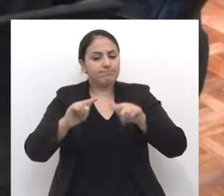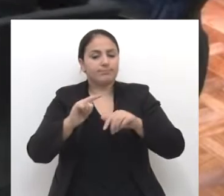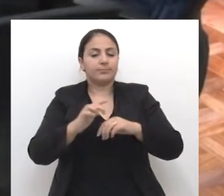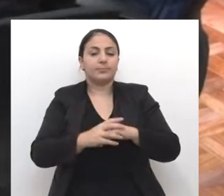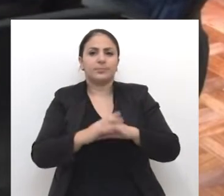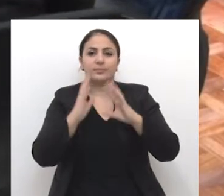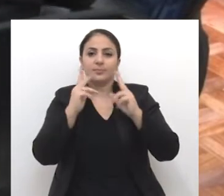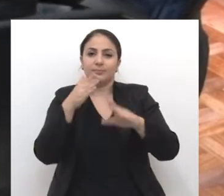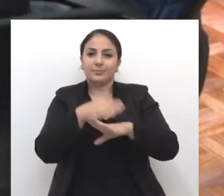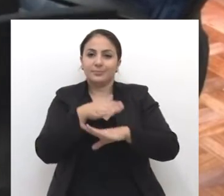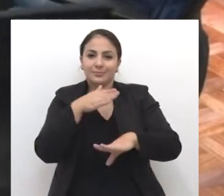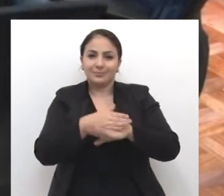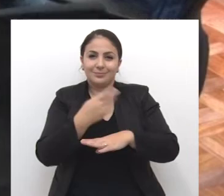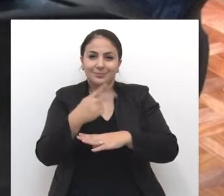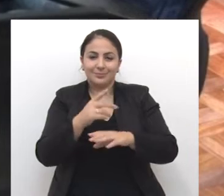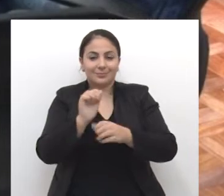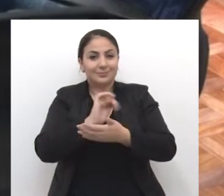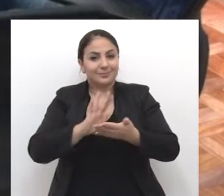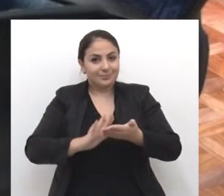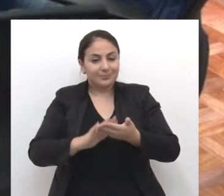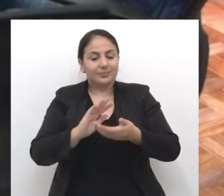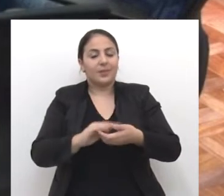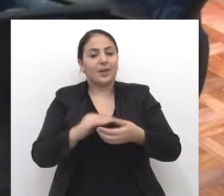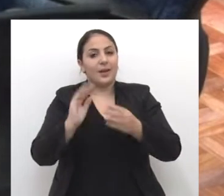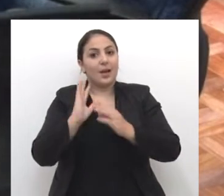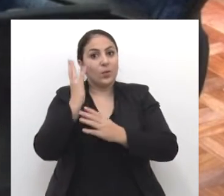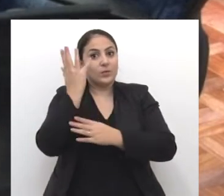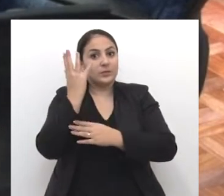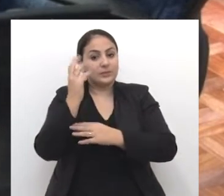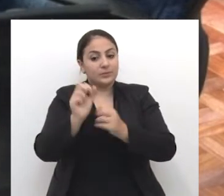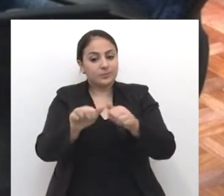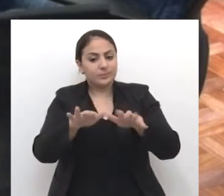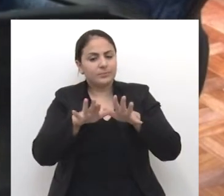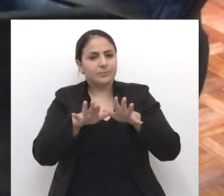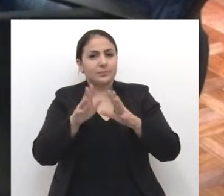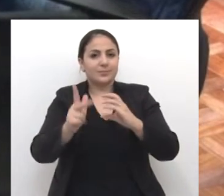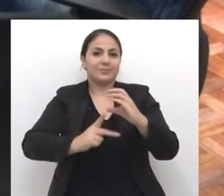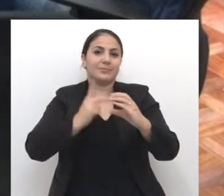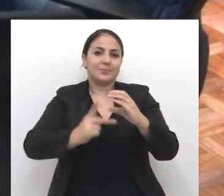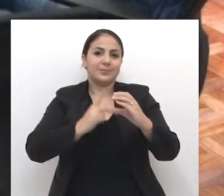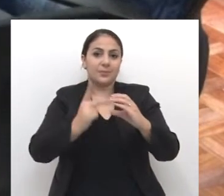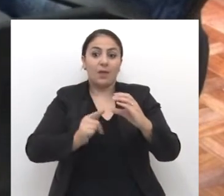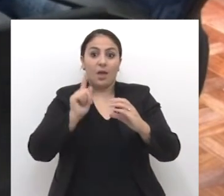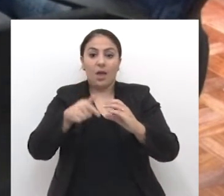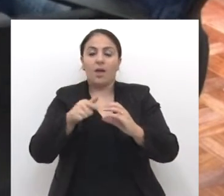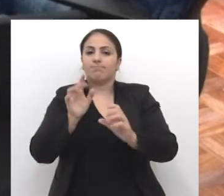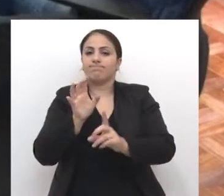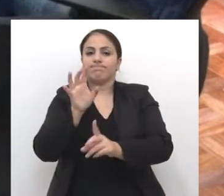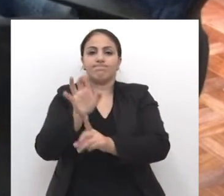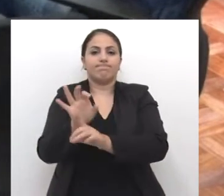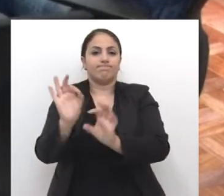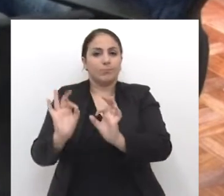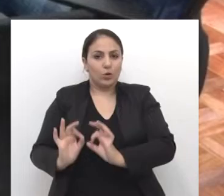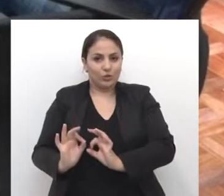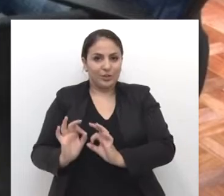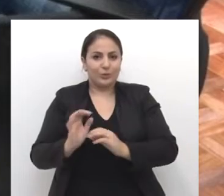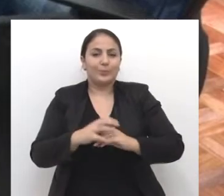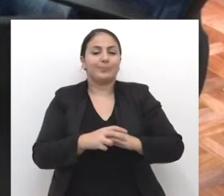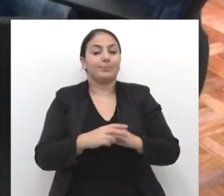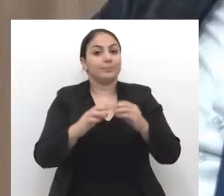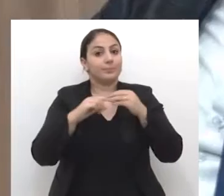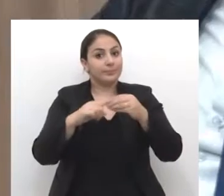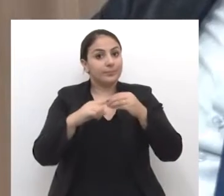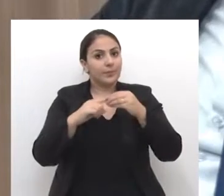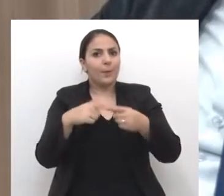espetáculos. Todos os participantes desta atividade, que aconteceu no plenarinho da Câmara, eram contrários ao